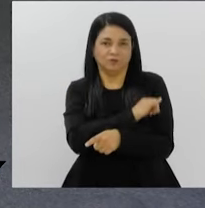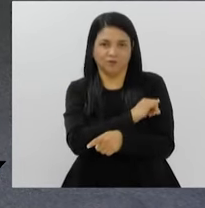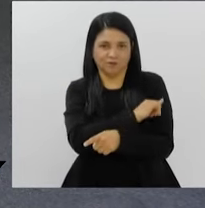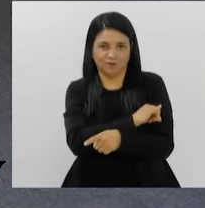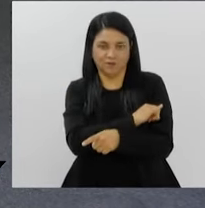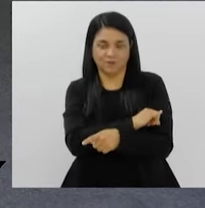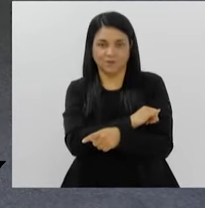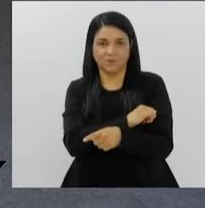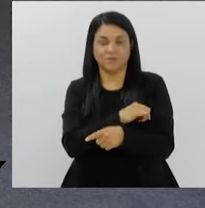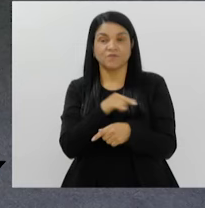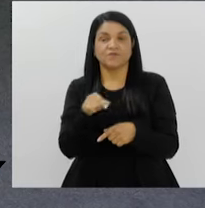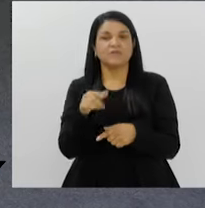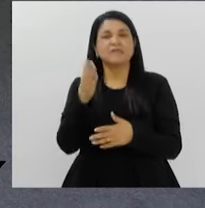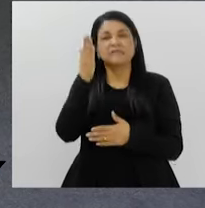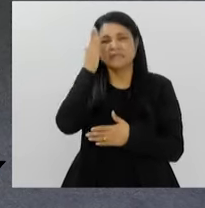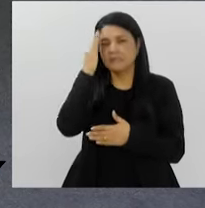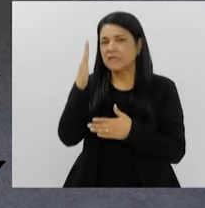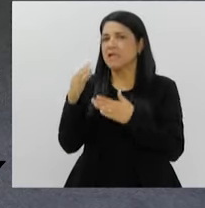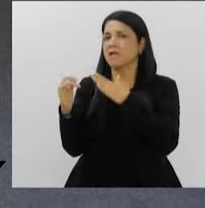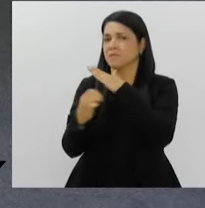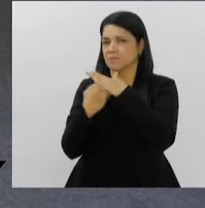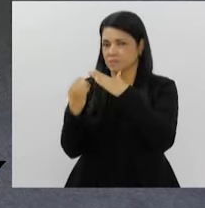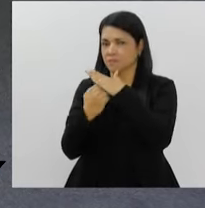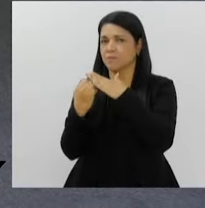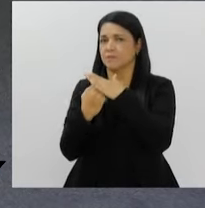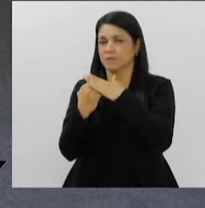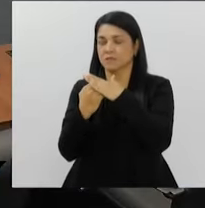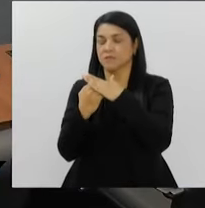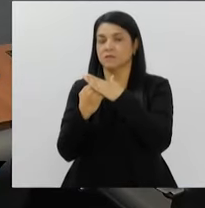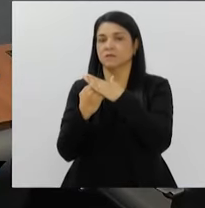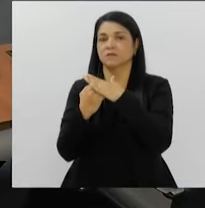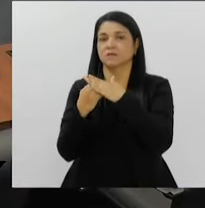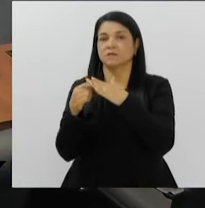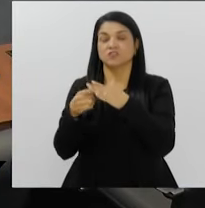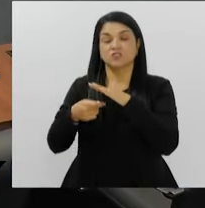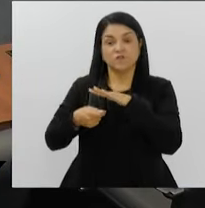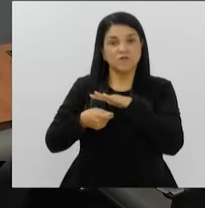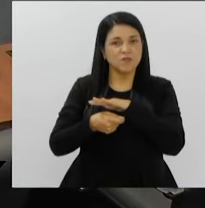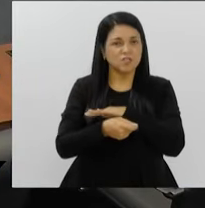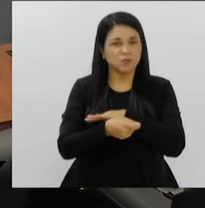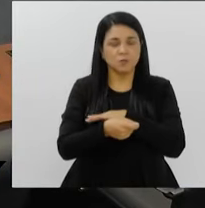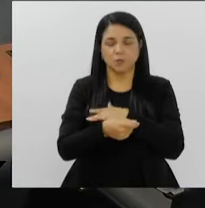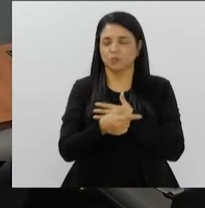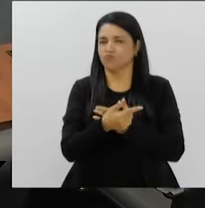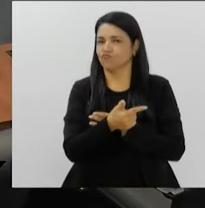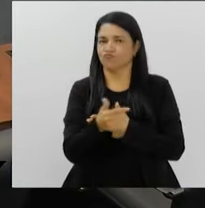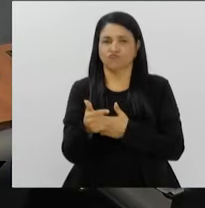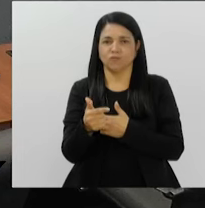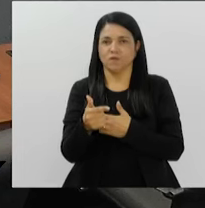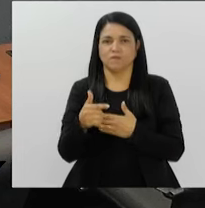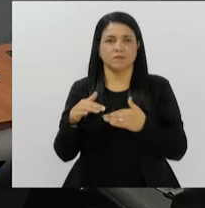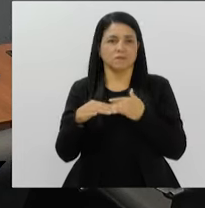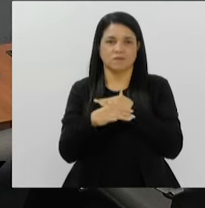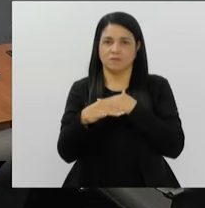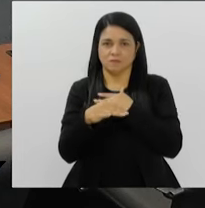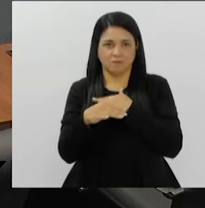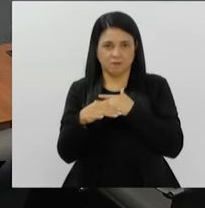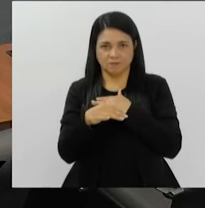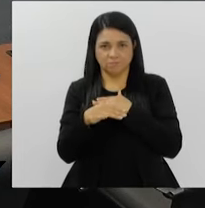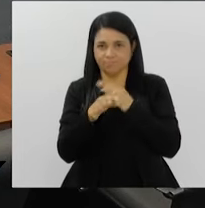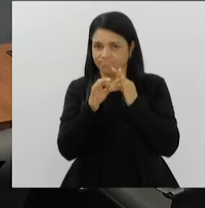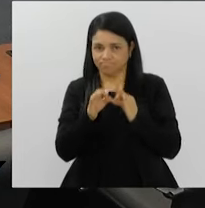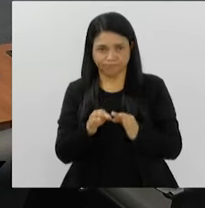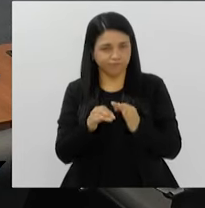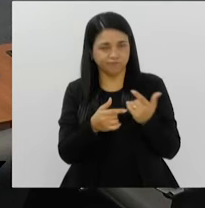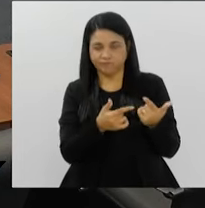que ela não... A sua contrapartida de investimento não chegou nas cidades. E aí, nós